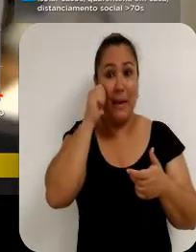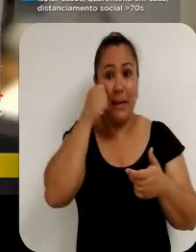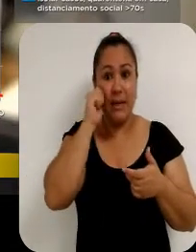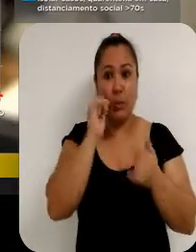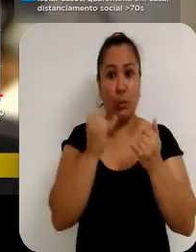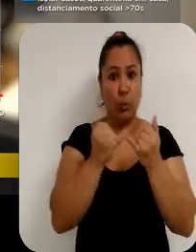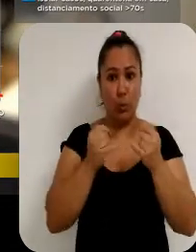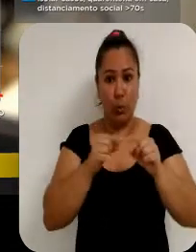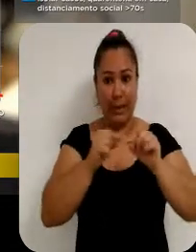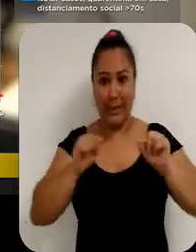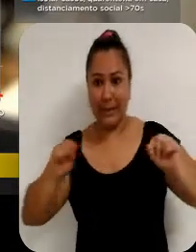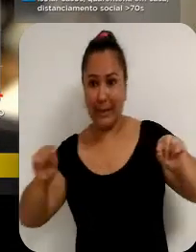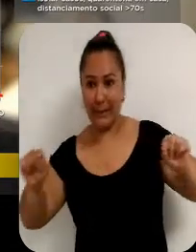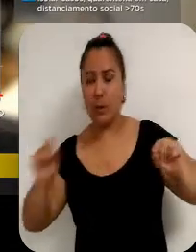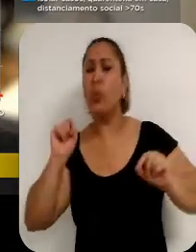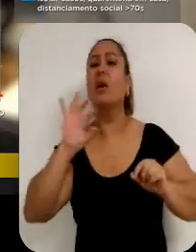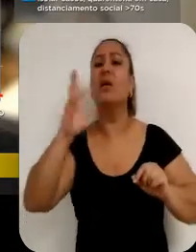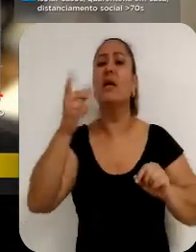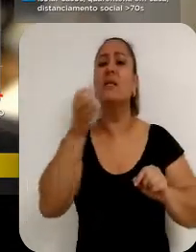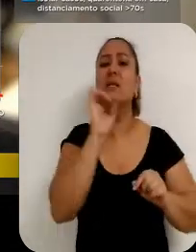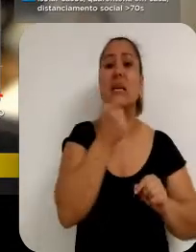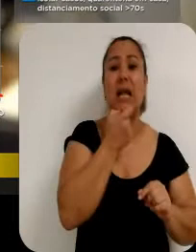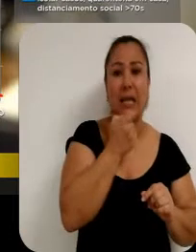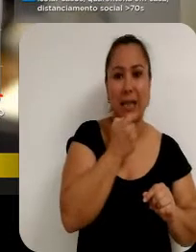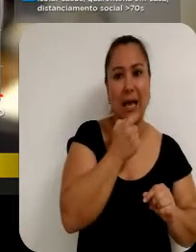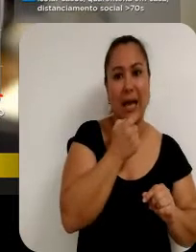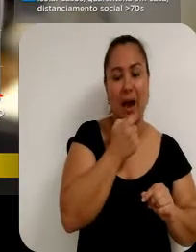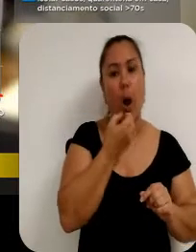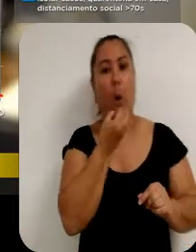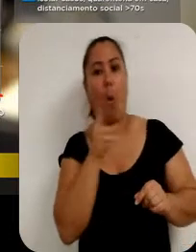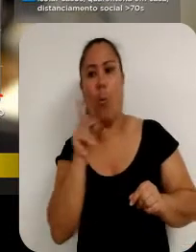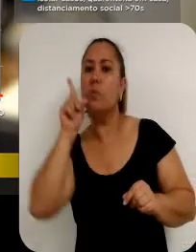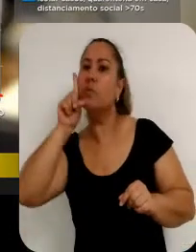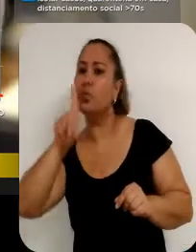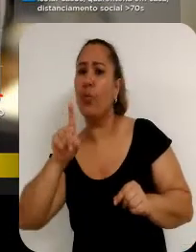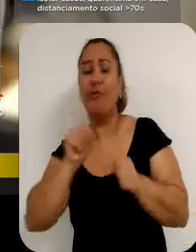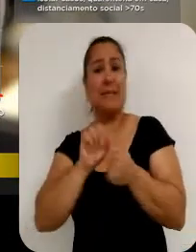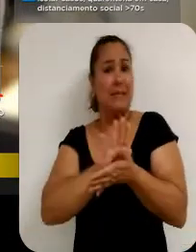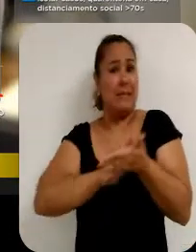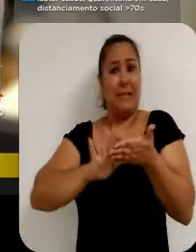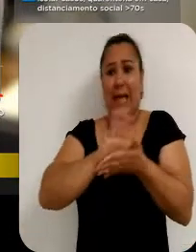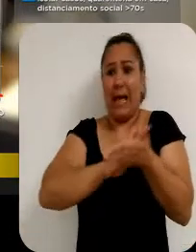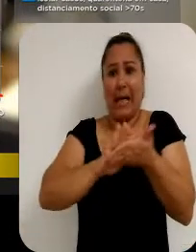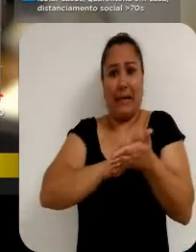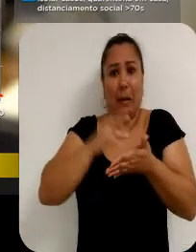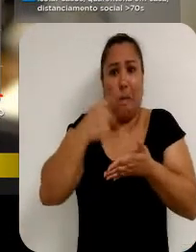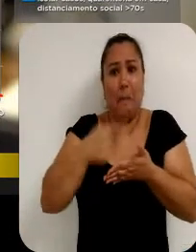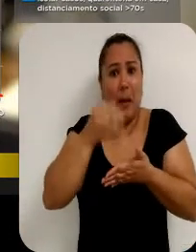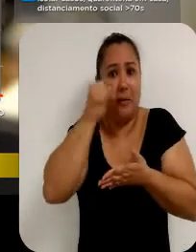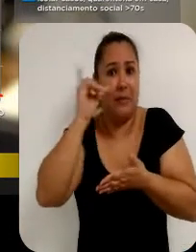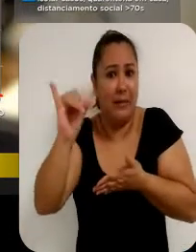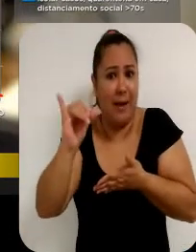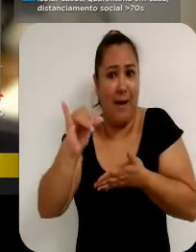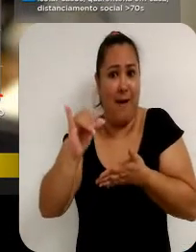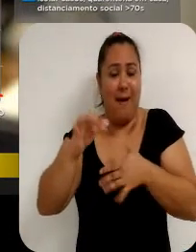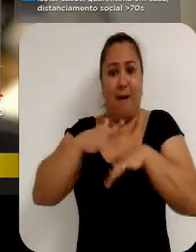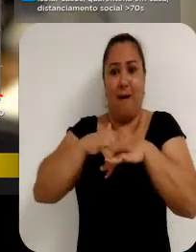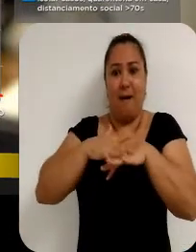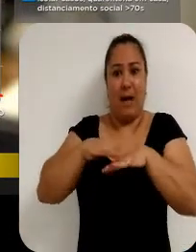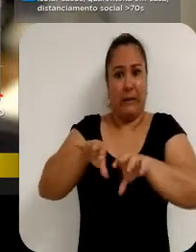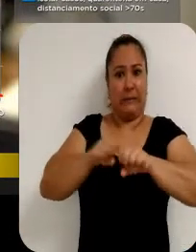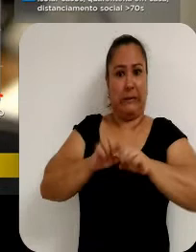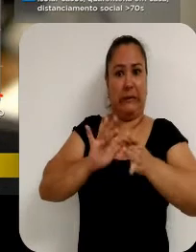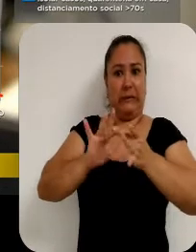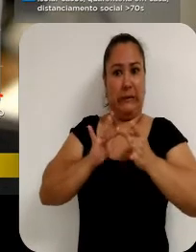aconteceria se a Inglaterra ou os Estados Unidos não fizessem nada para barrar a população. O que eles esperam é que o número de